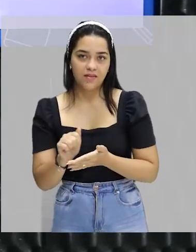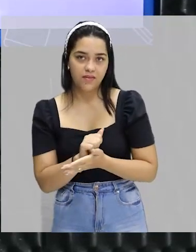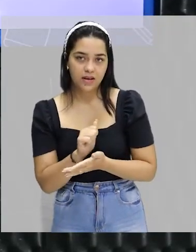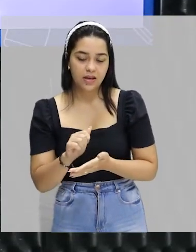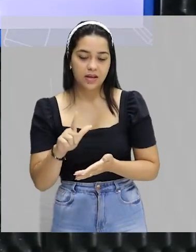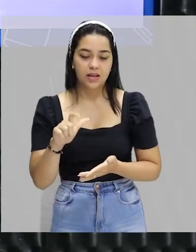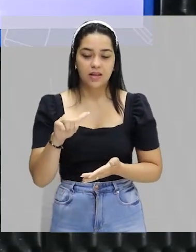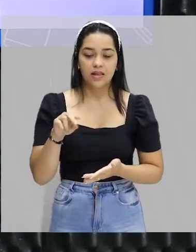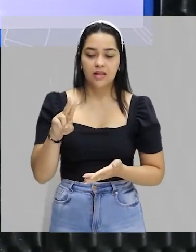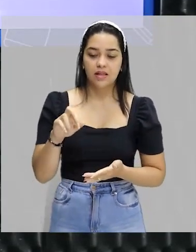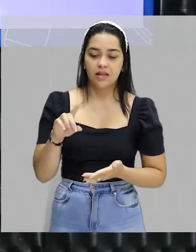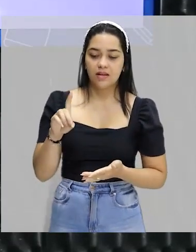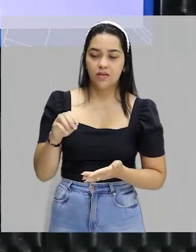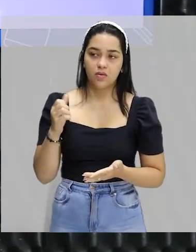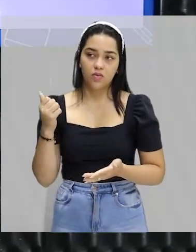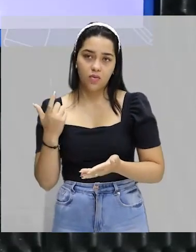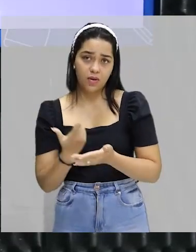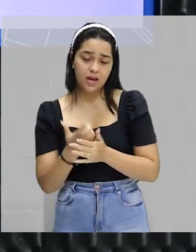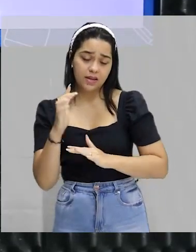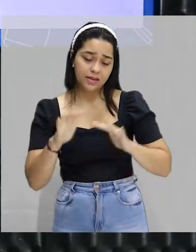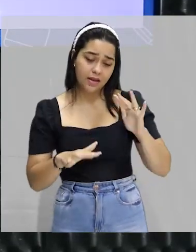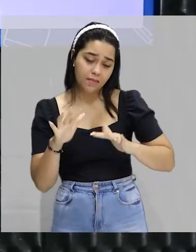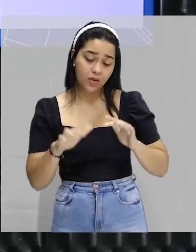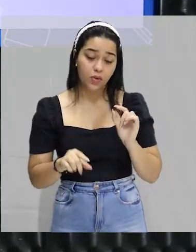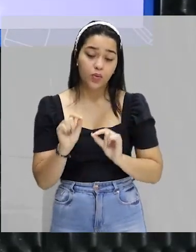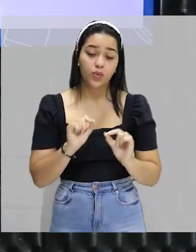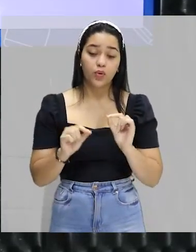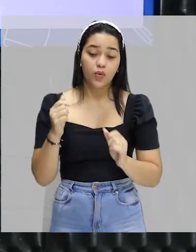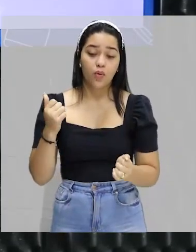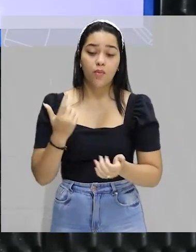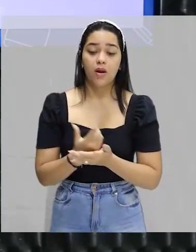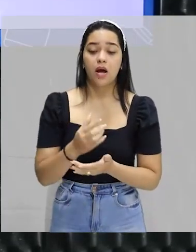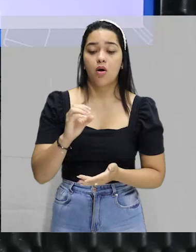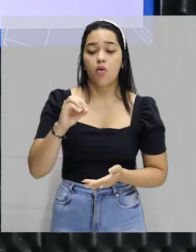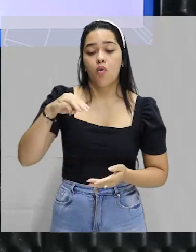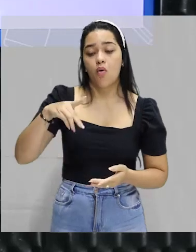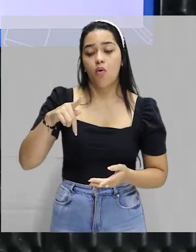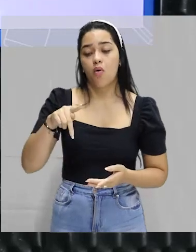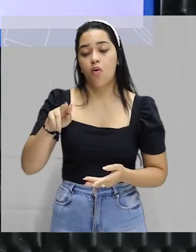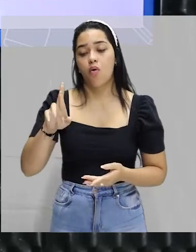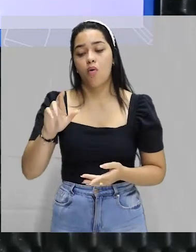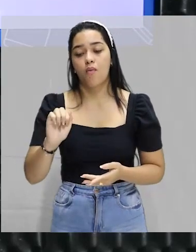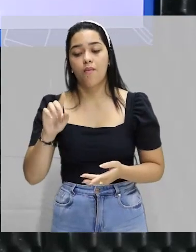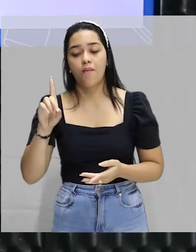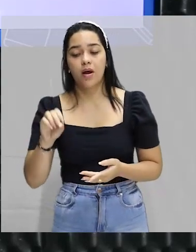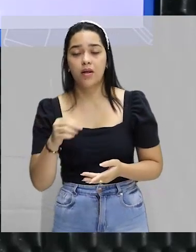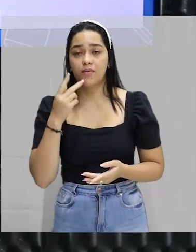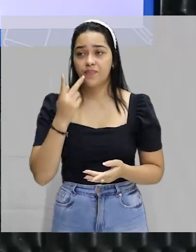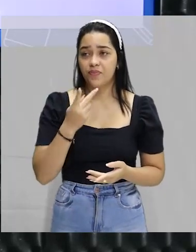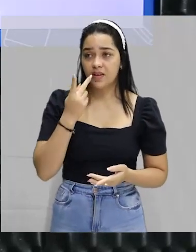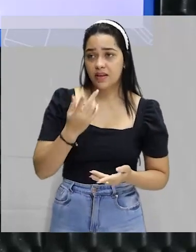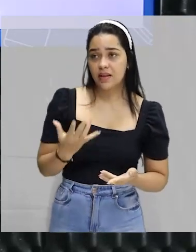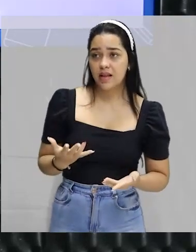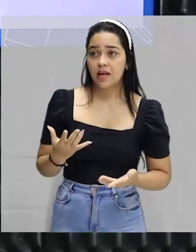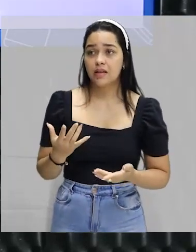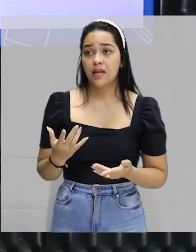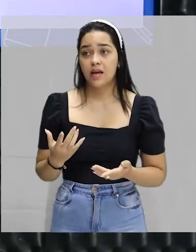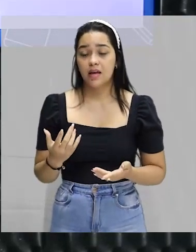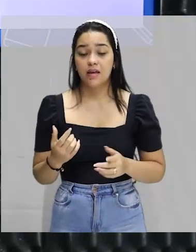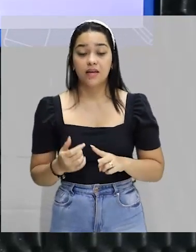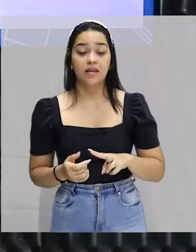lavado. Comprar, dependendo do que, comprada, comprado. Falar, falada, falado. Aí